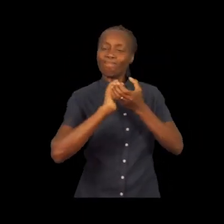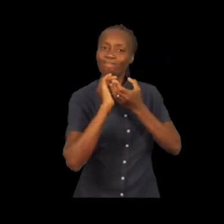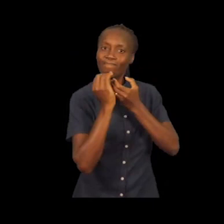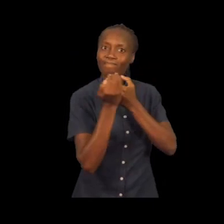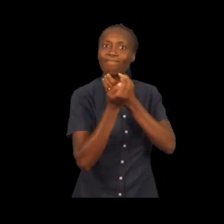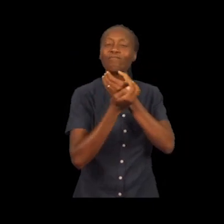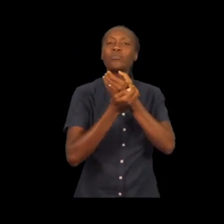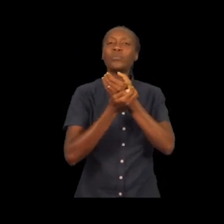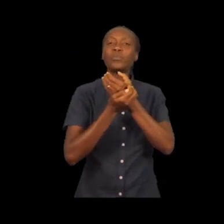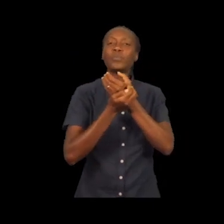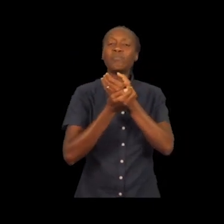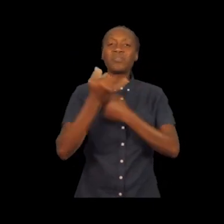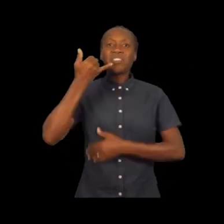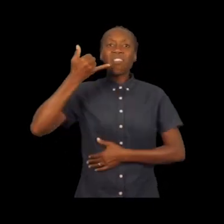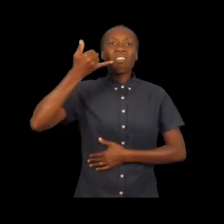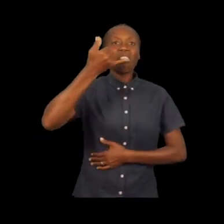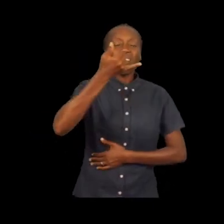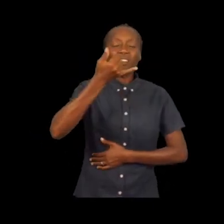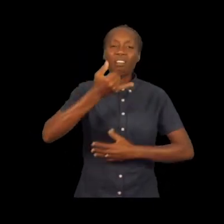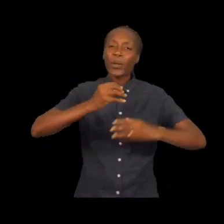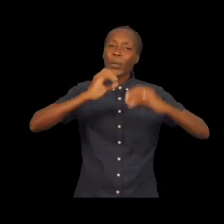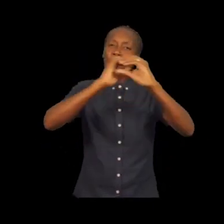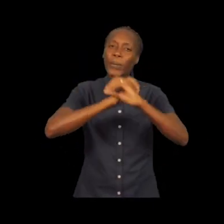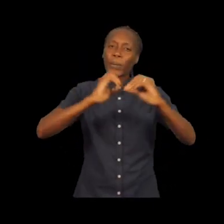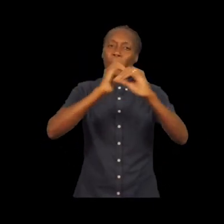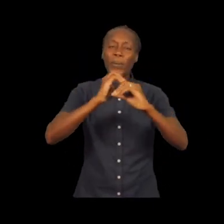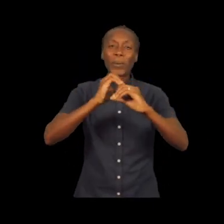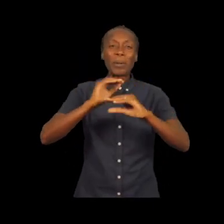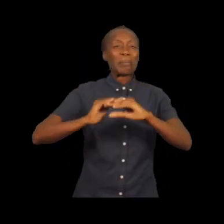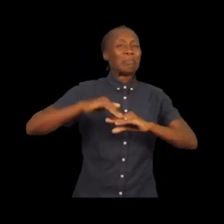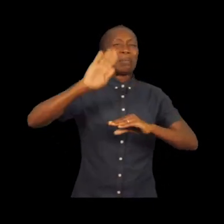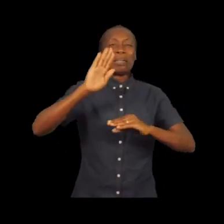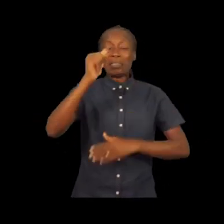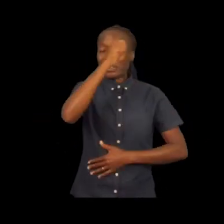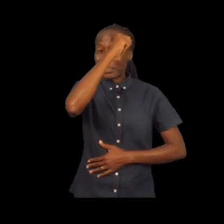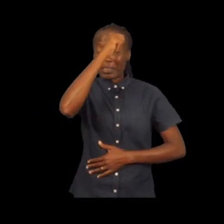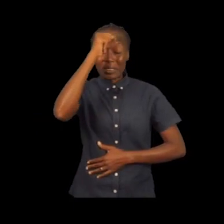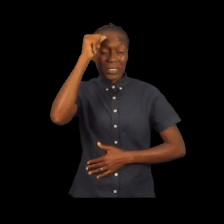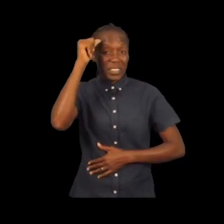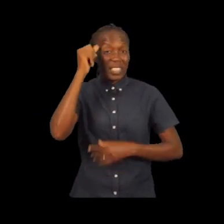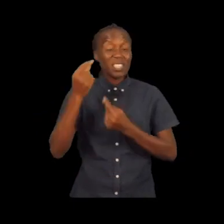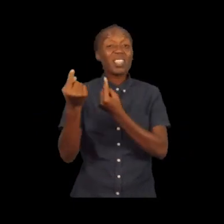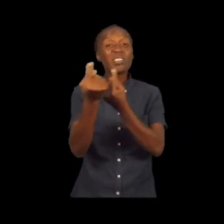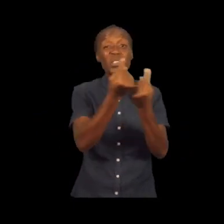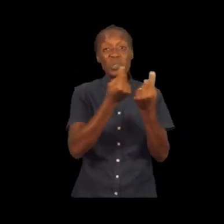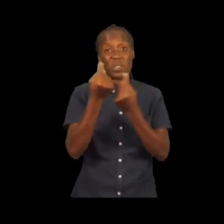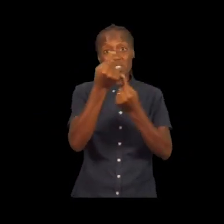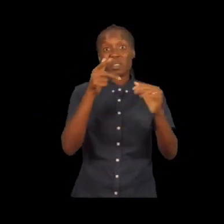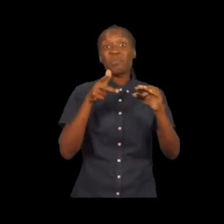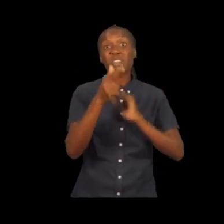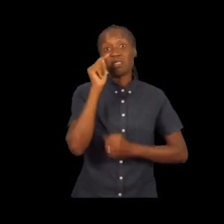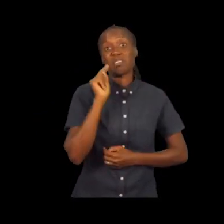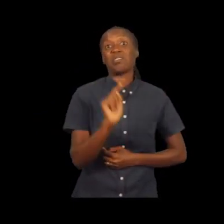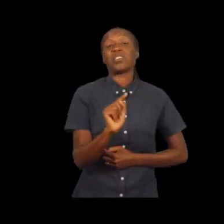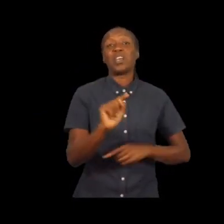pode gravar se gravar por exemplo a conversa via telefone esta esta gravação não é válida juridicamente já não é